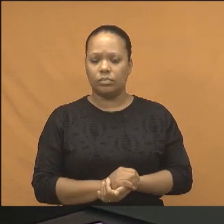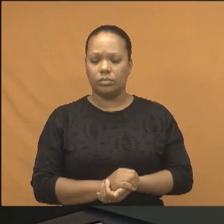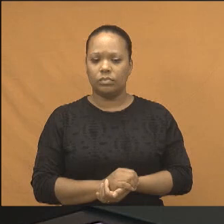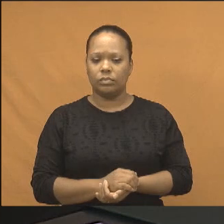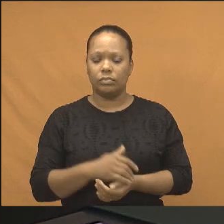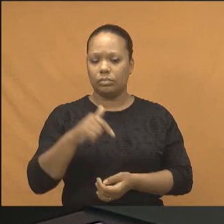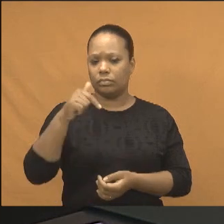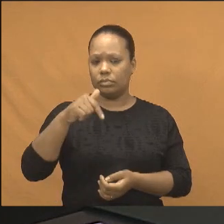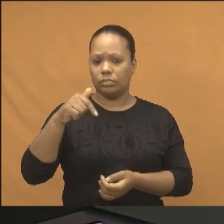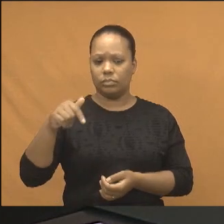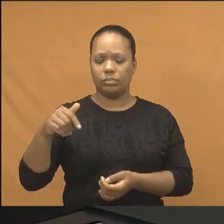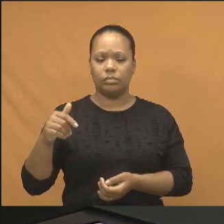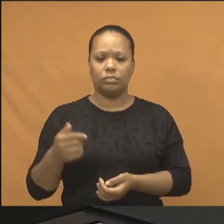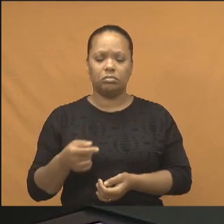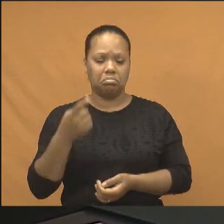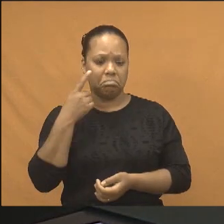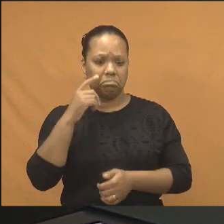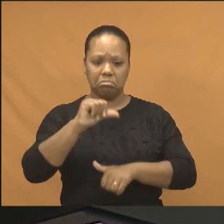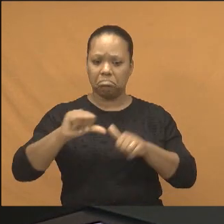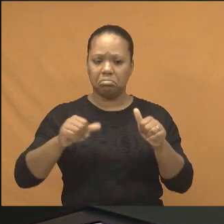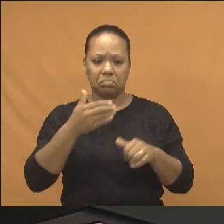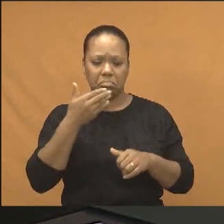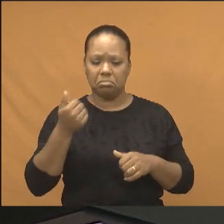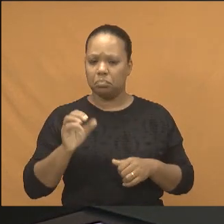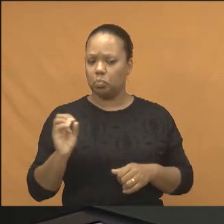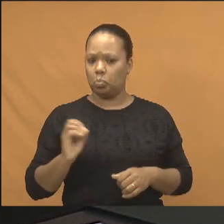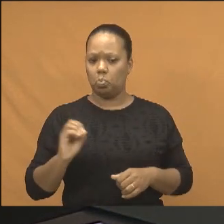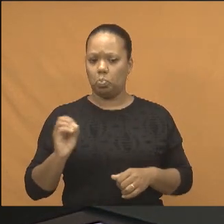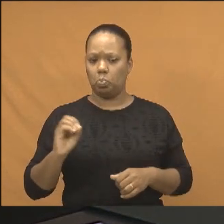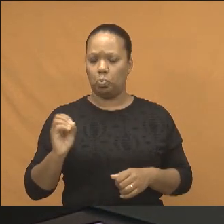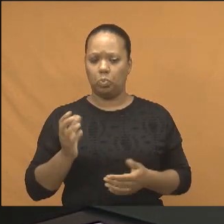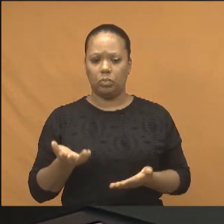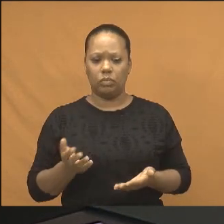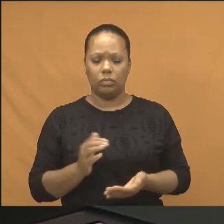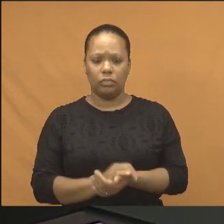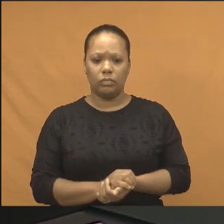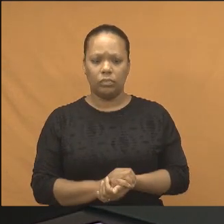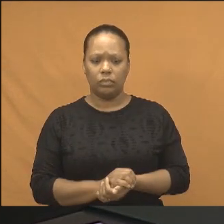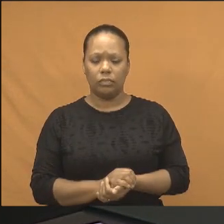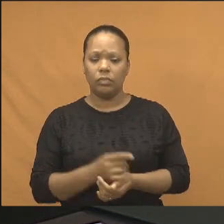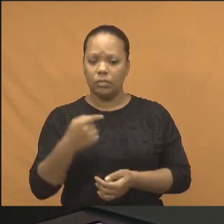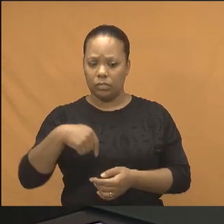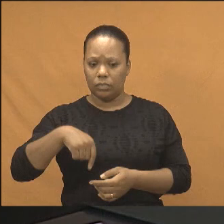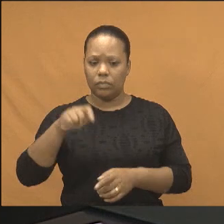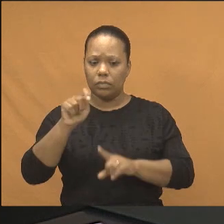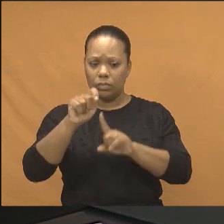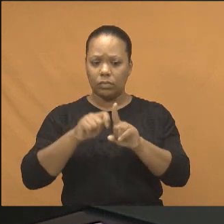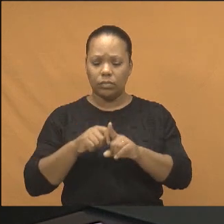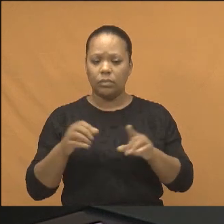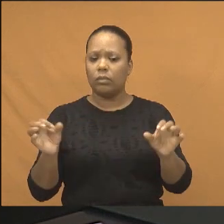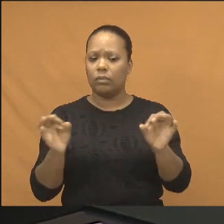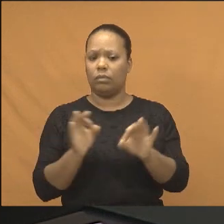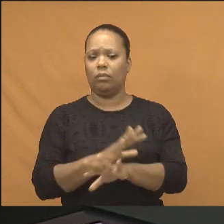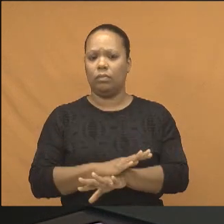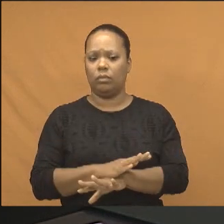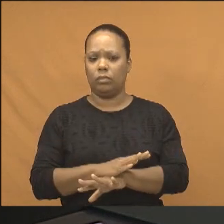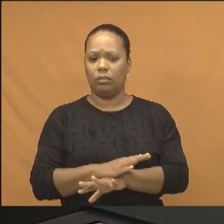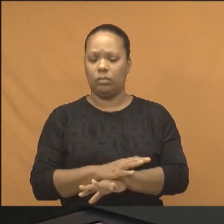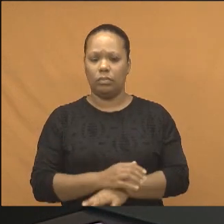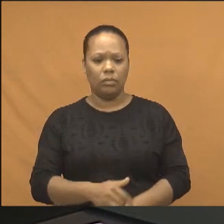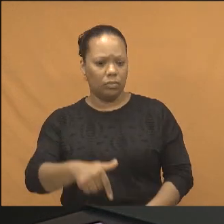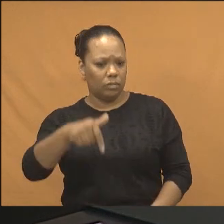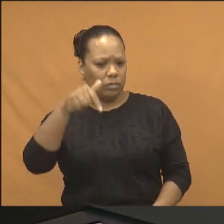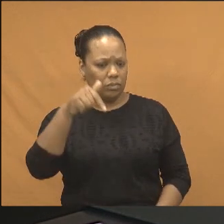de benefício na rodovia agora, por exemplo, por esses dias. E o prazo está vencendo justamente esse mês. Puxa vida, se tem um investimento